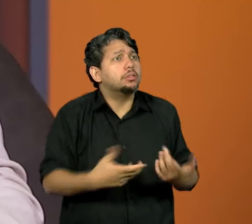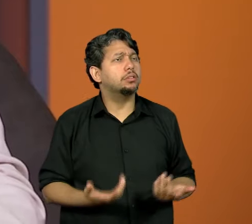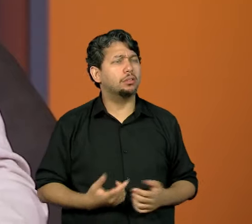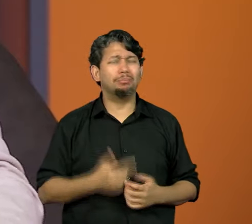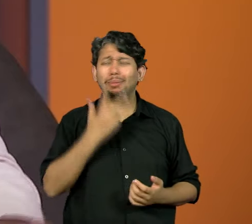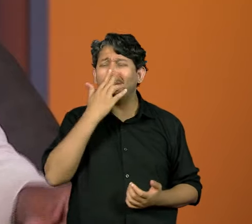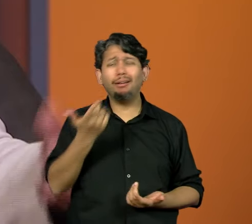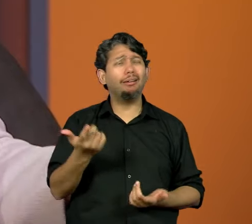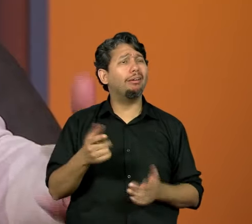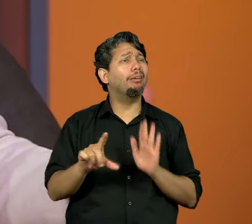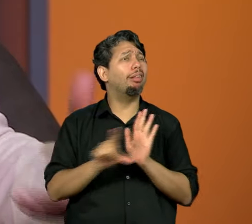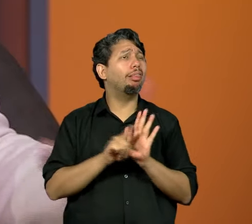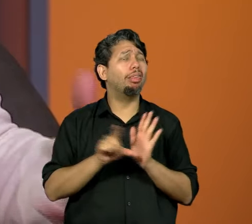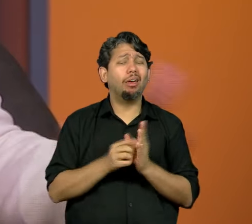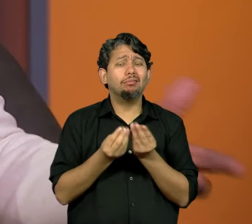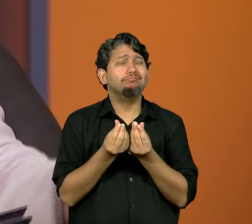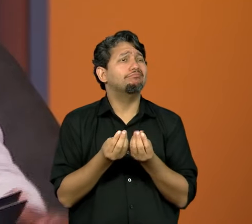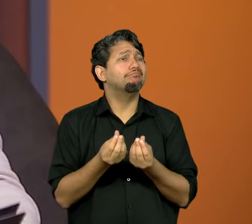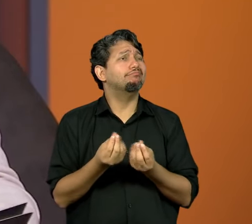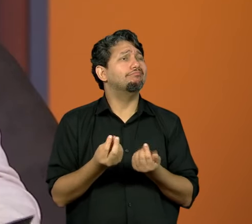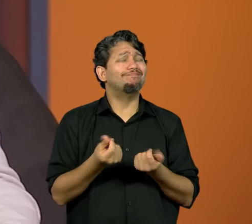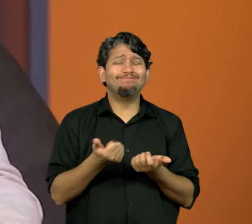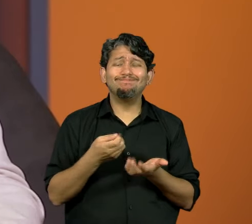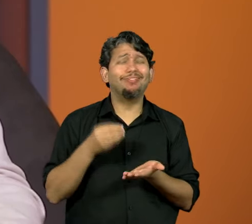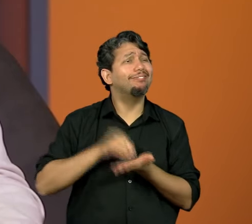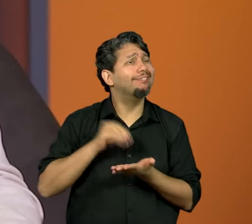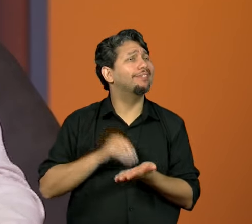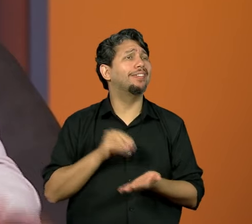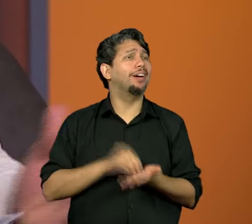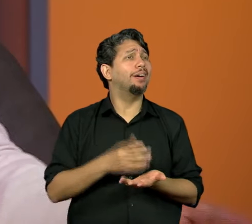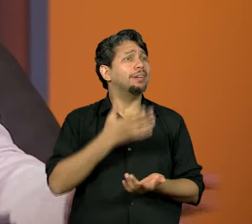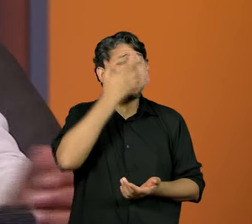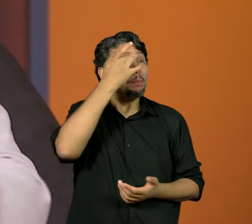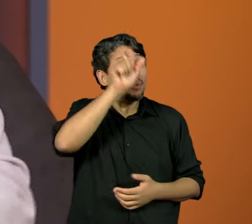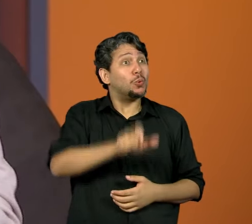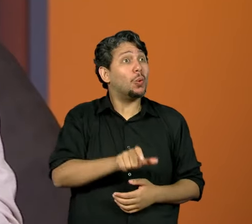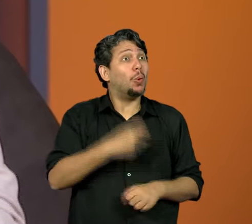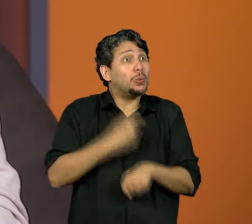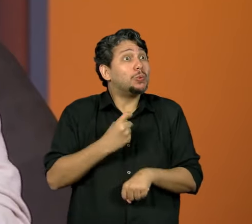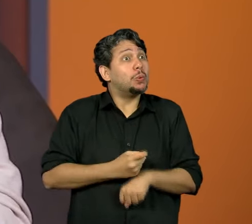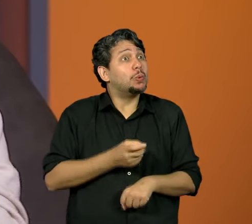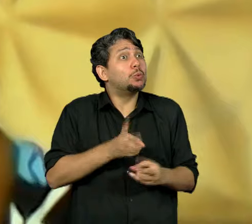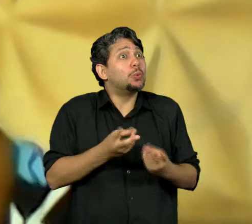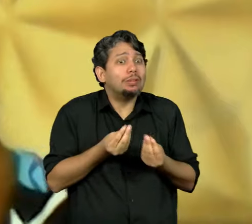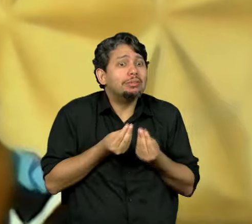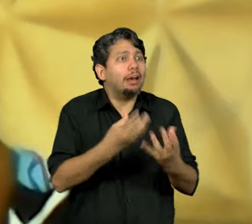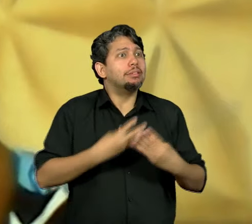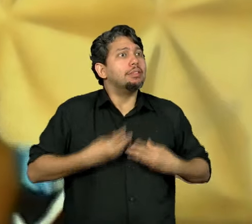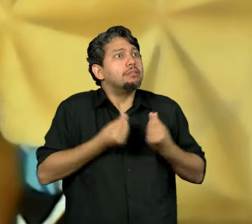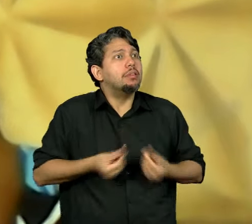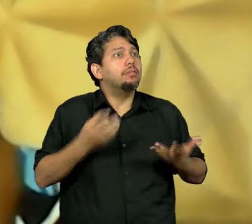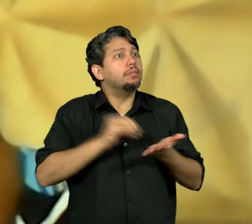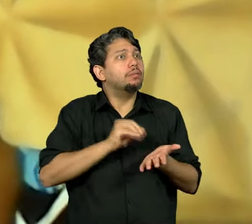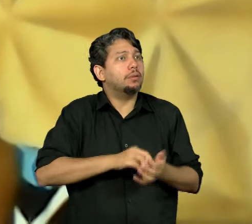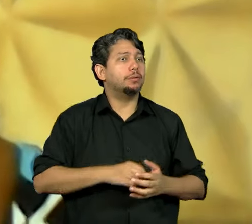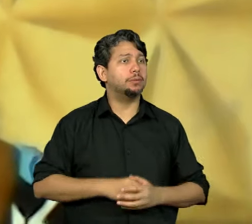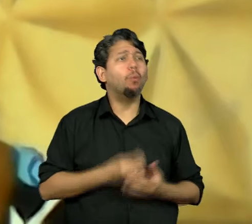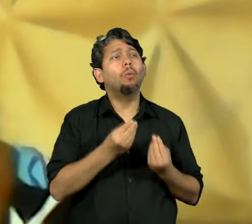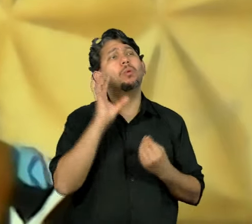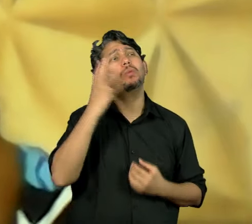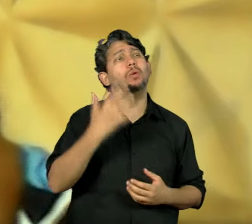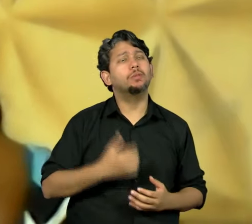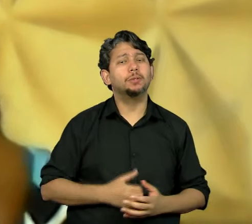a lei não tem conseguido sensibilizar as pessoas. Como é que a gente faz para resolver esse problema? A gente trabalha